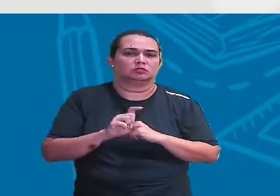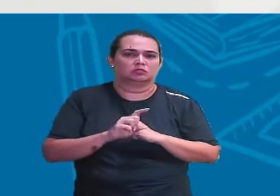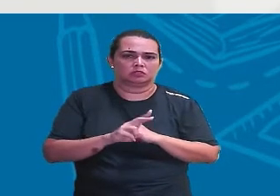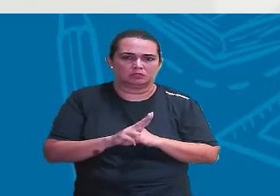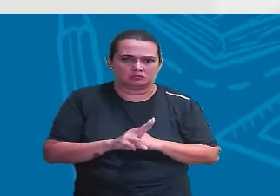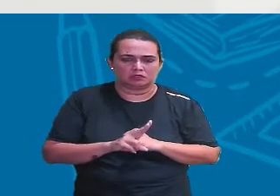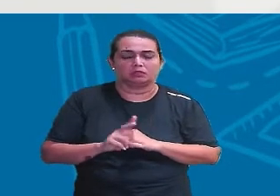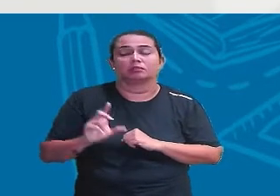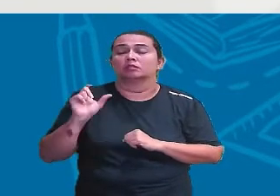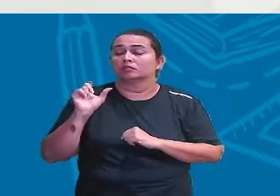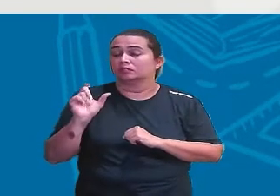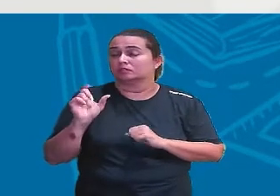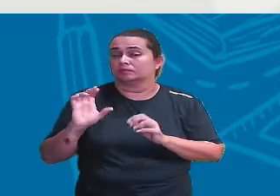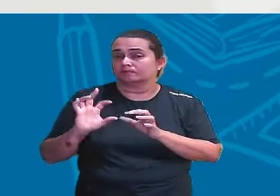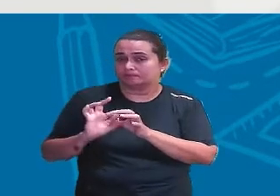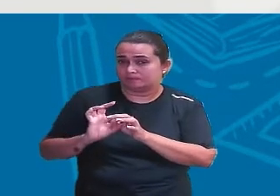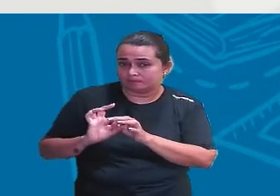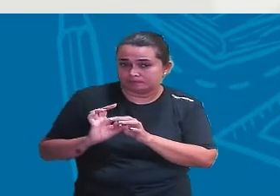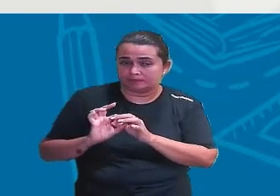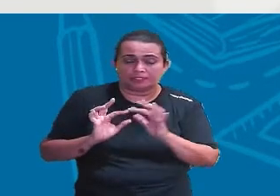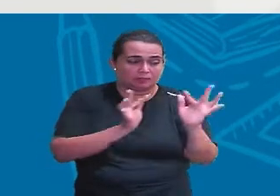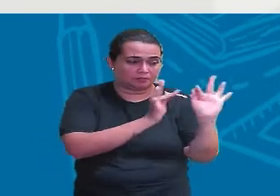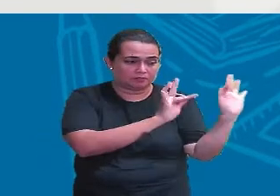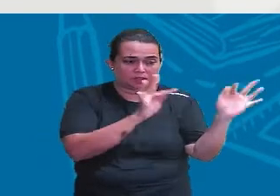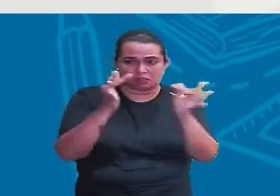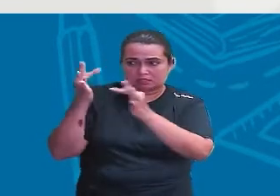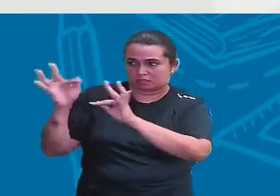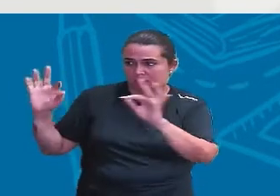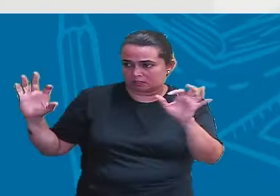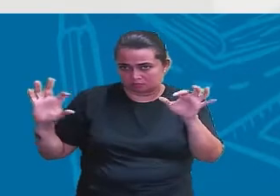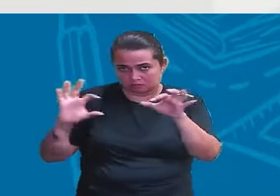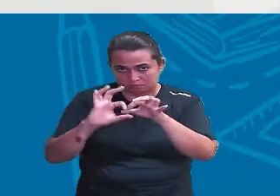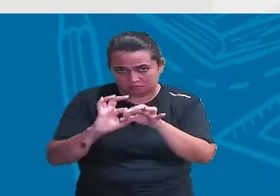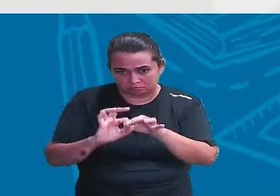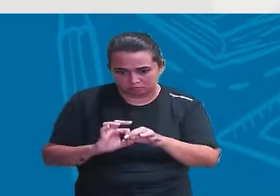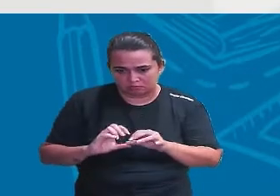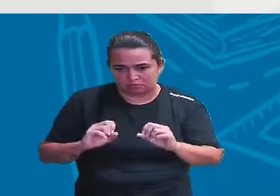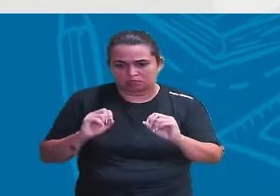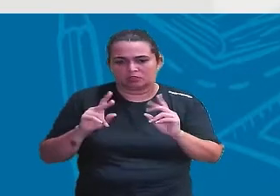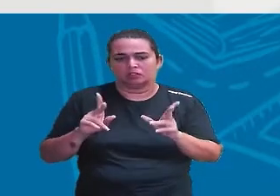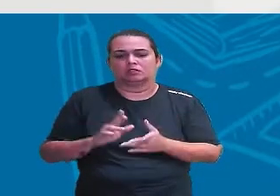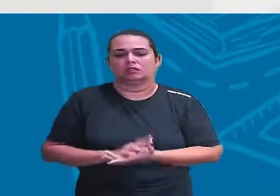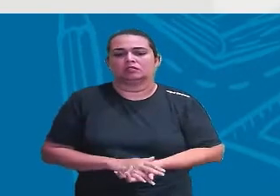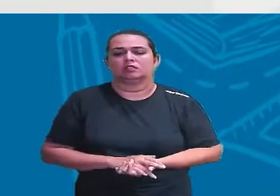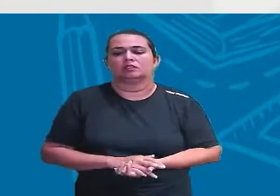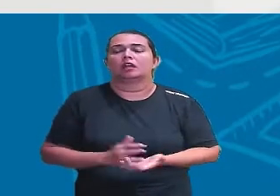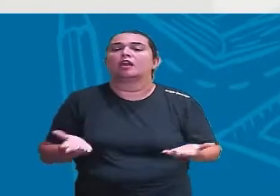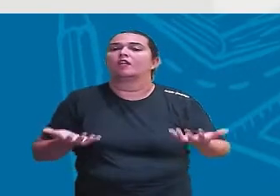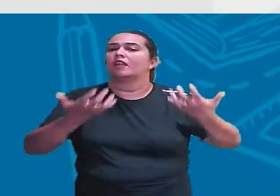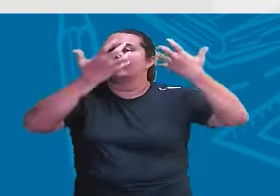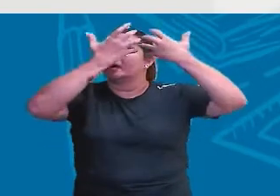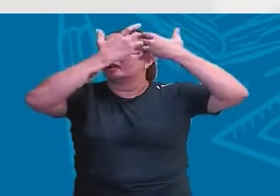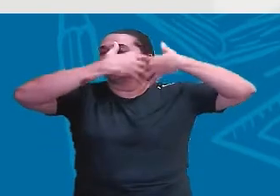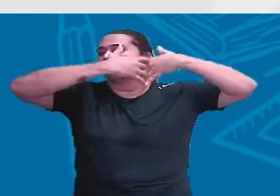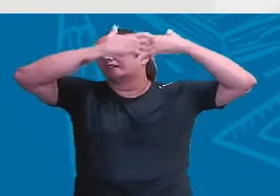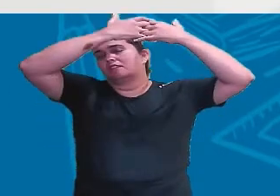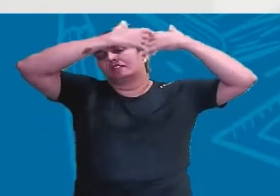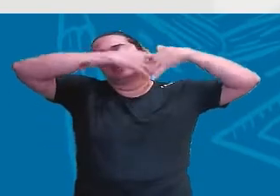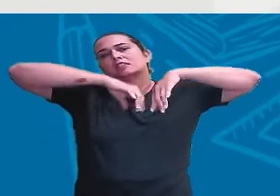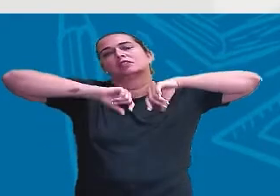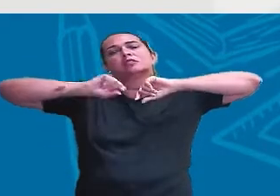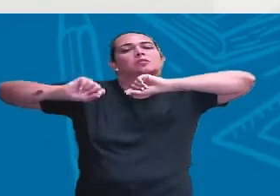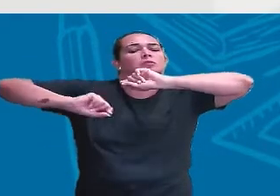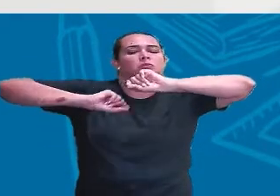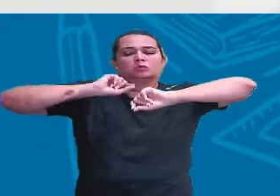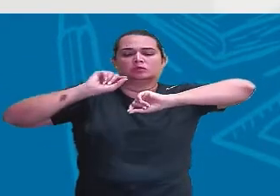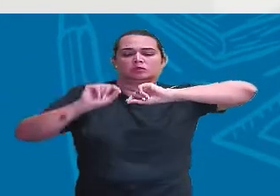ela conecta 2 frases ou 2 orações. Certo? Nossa reflexão de hoje é essa.